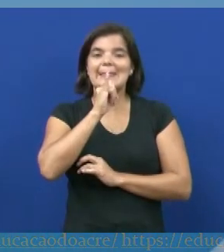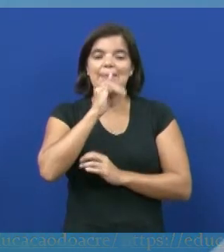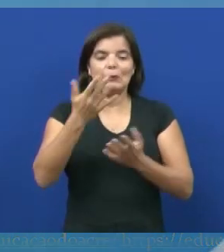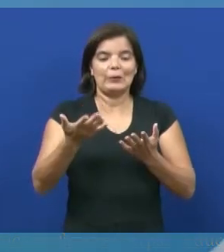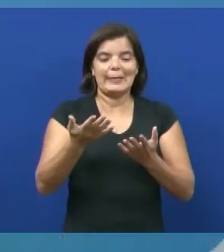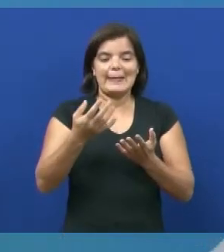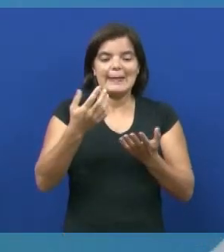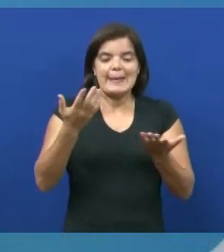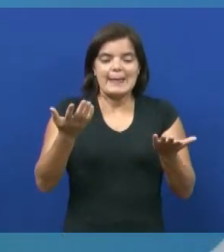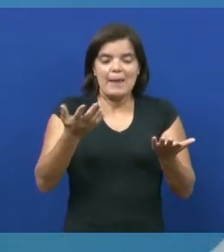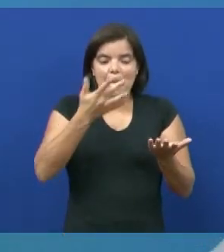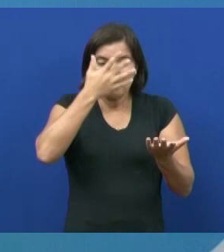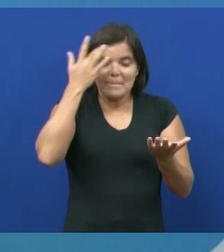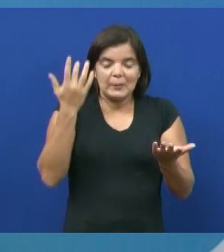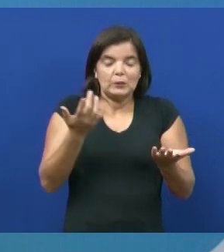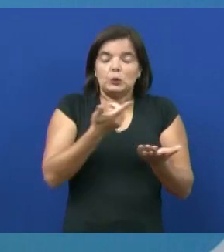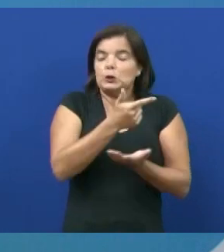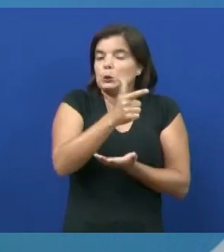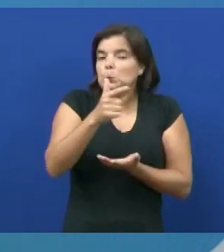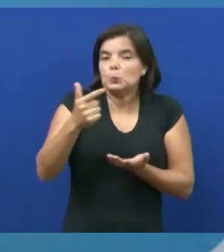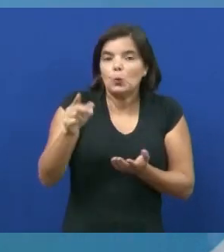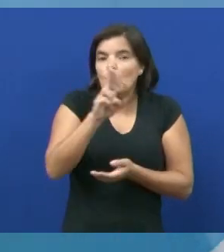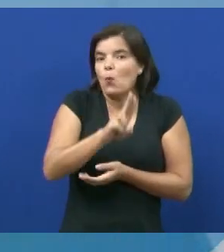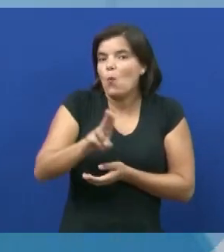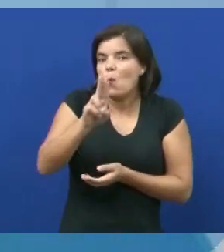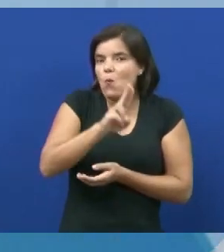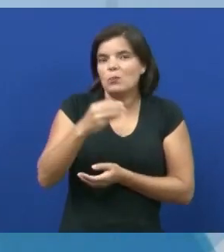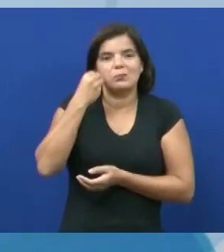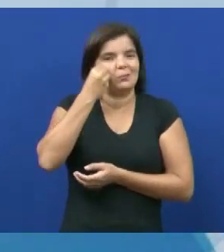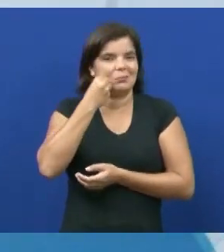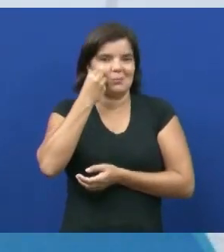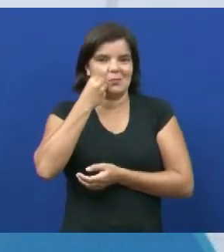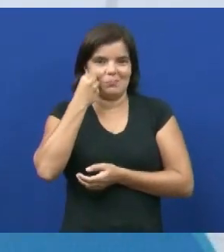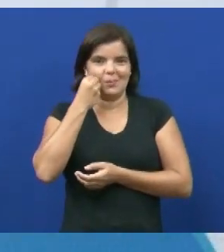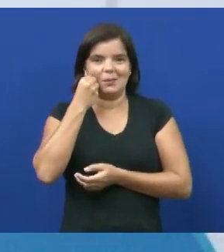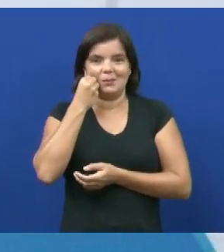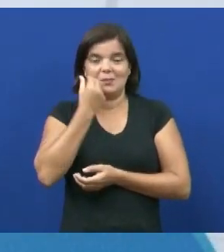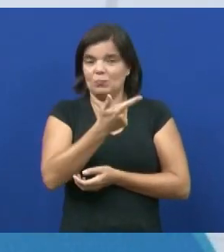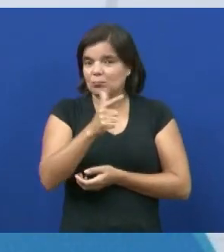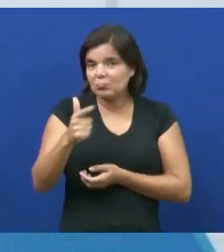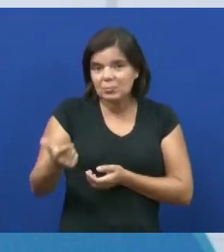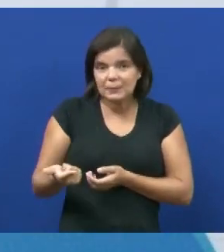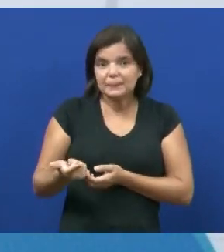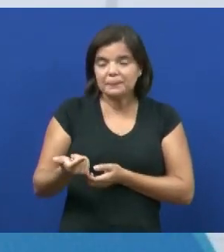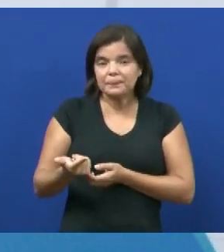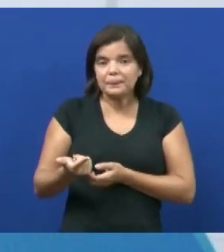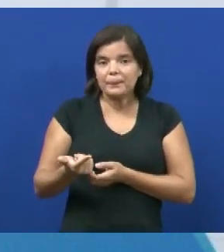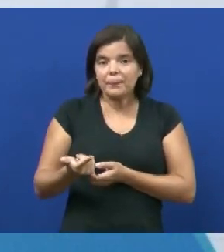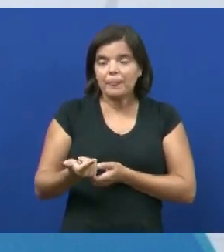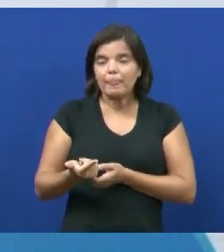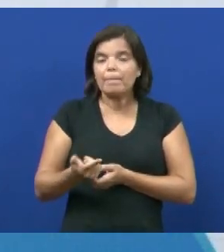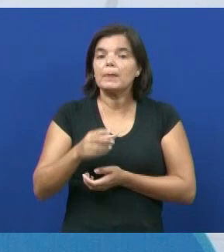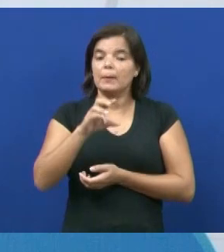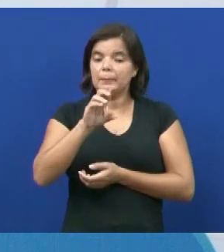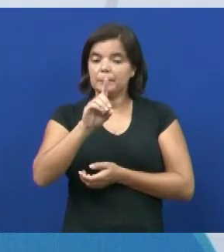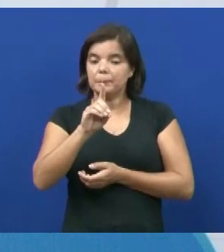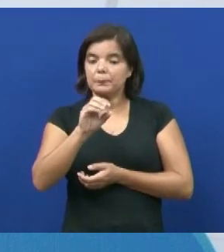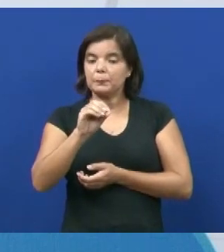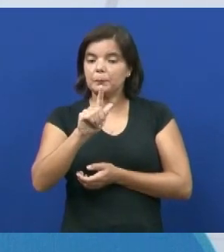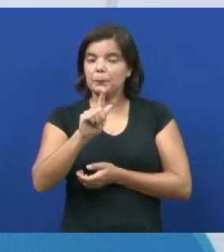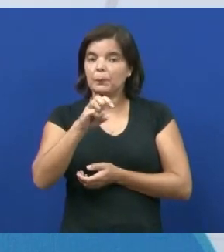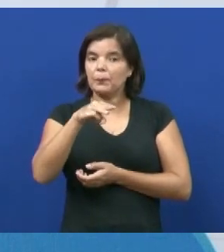empiria significa sem o uso da experiência. Tá? Então, o dogmatismo